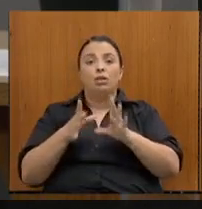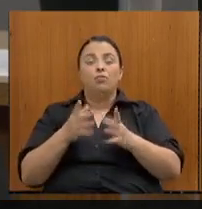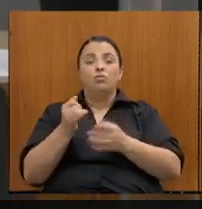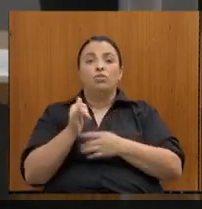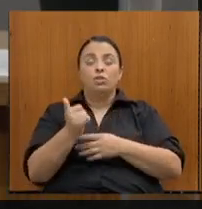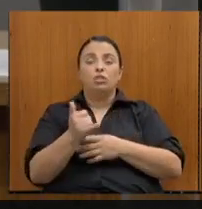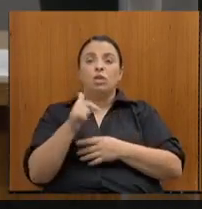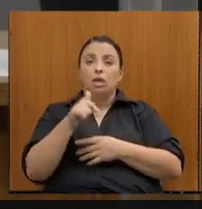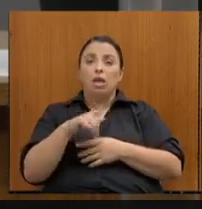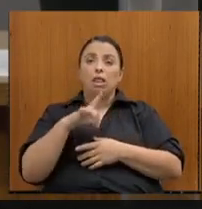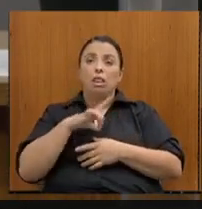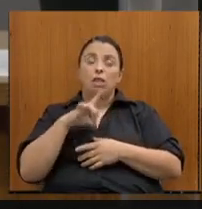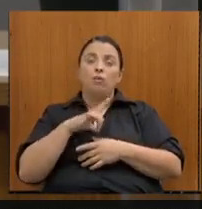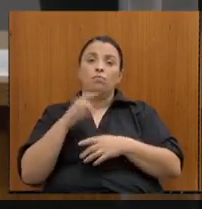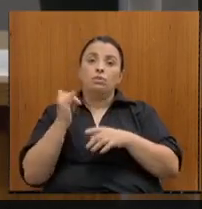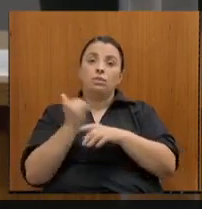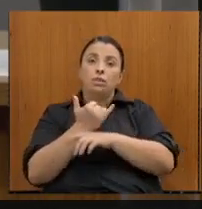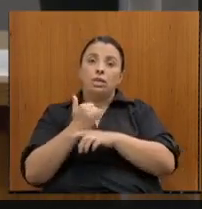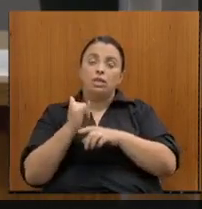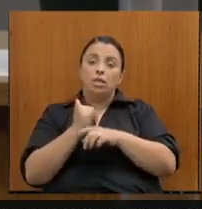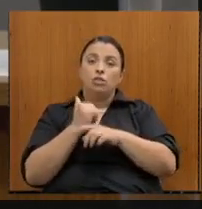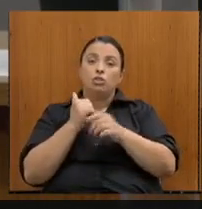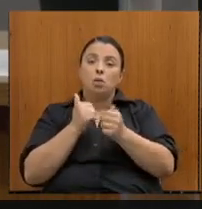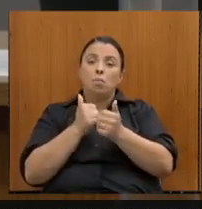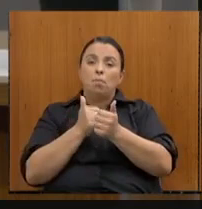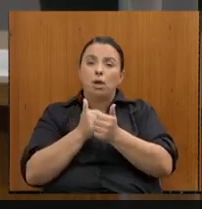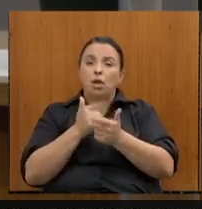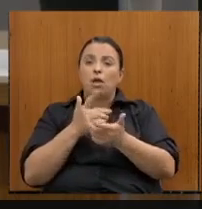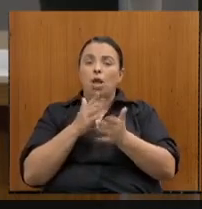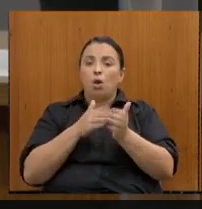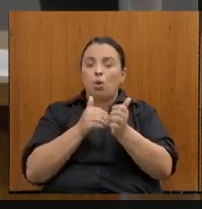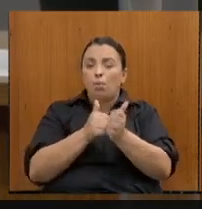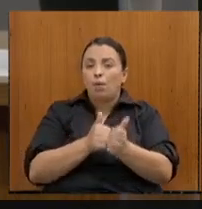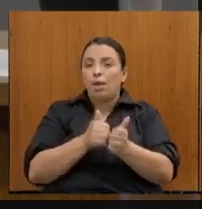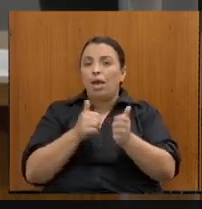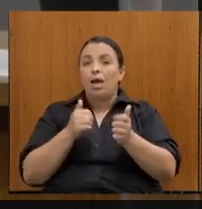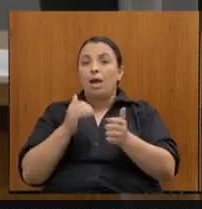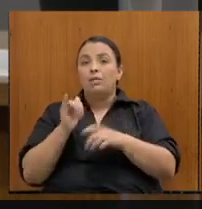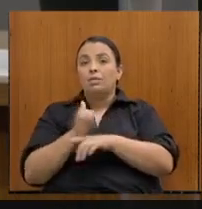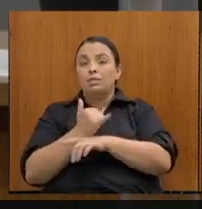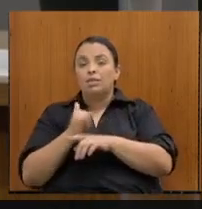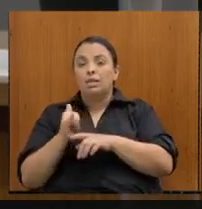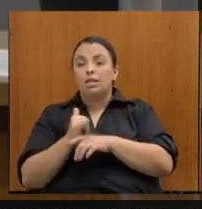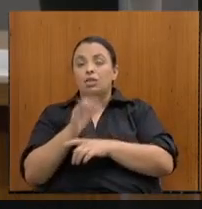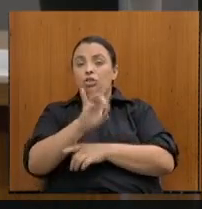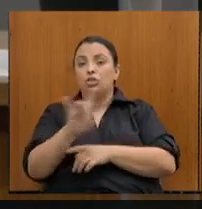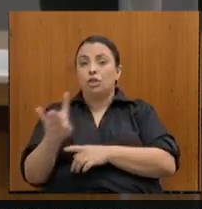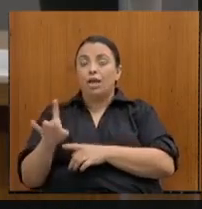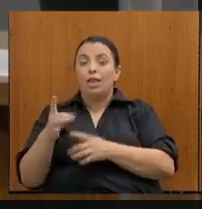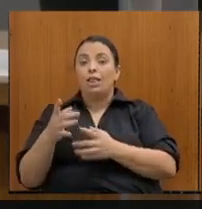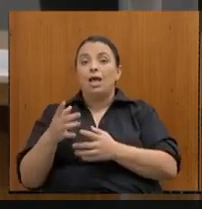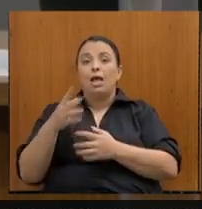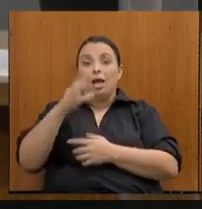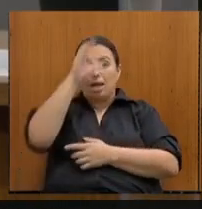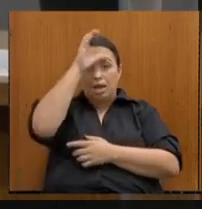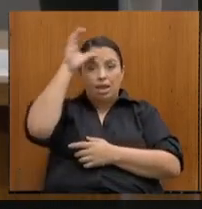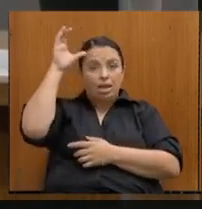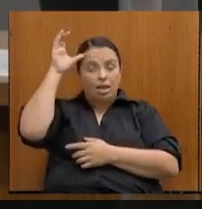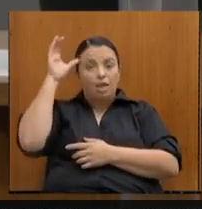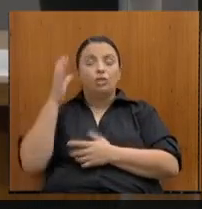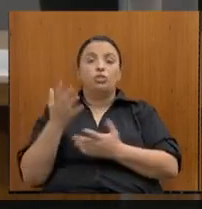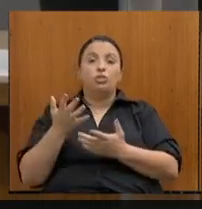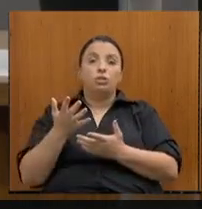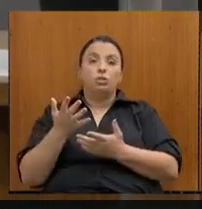está sempre próximo entendendo a estratégia energética é que esses clientes adotavam de acordo com como o mercado e a